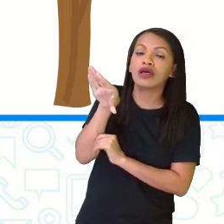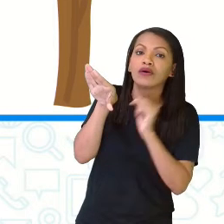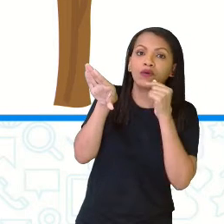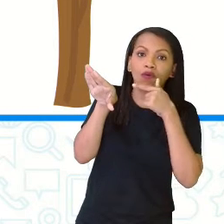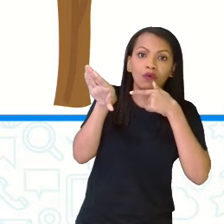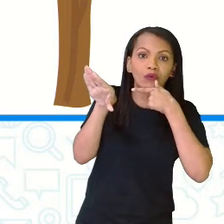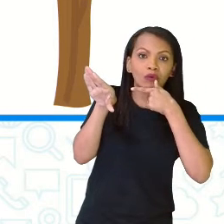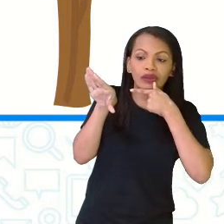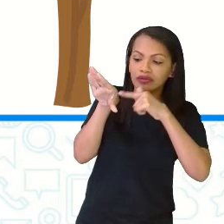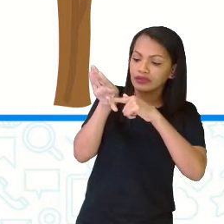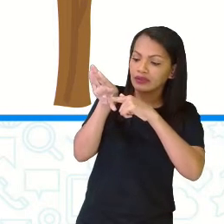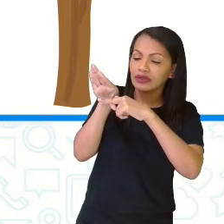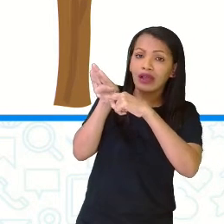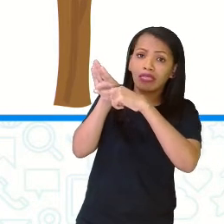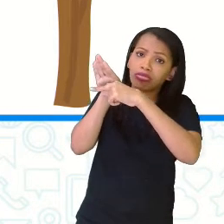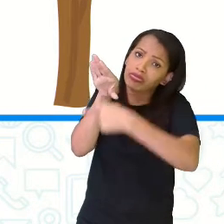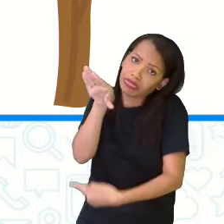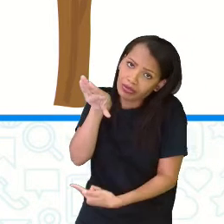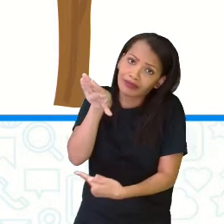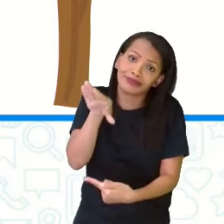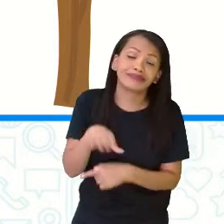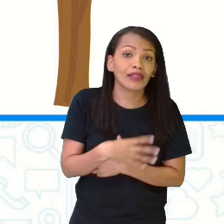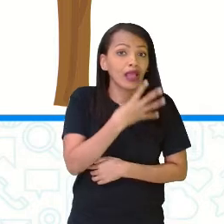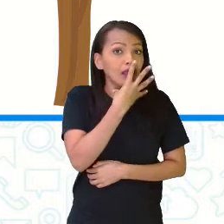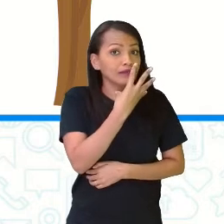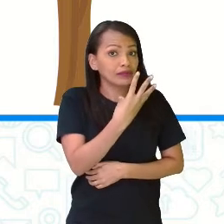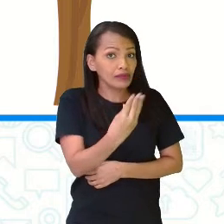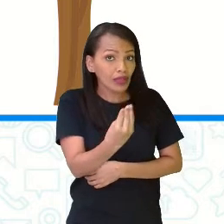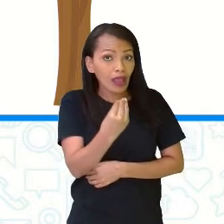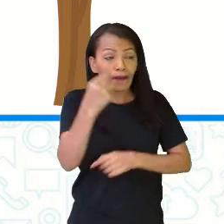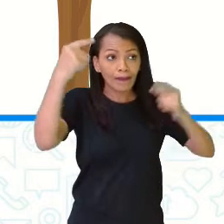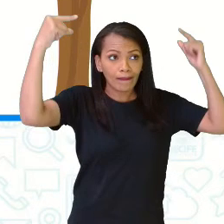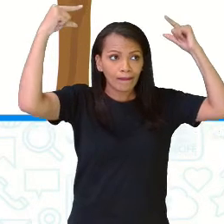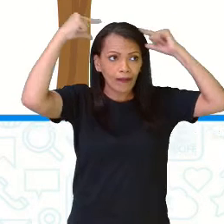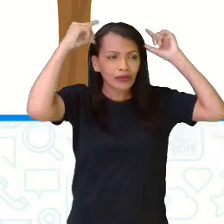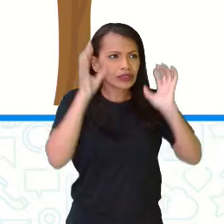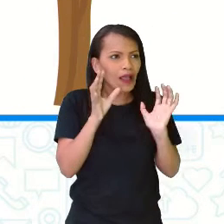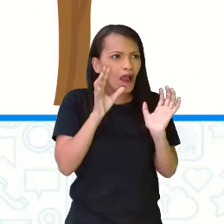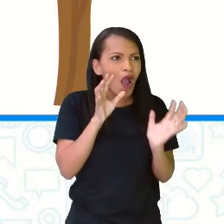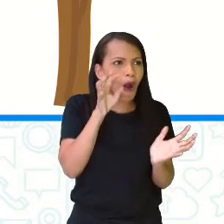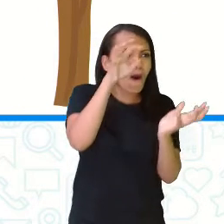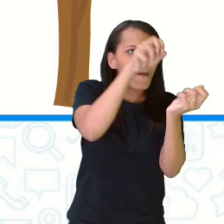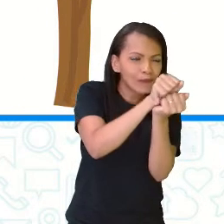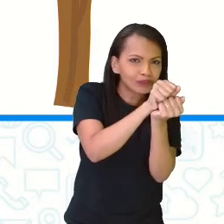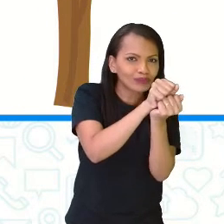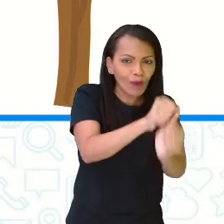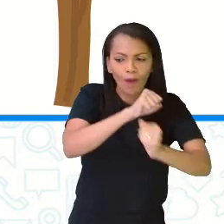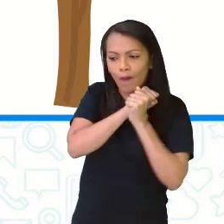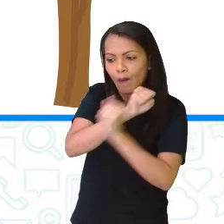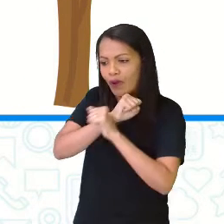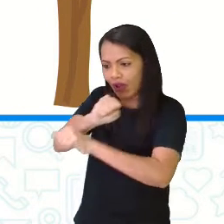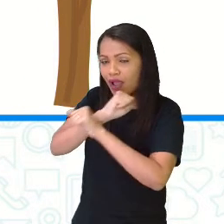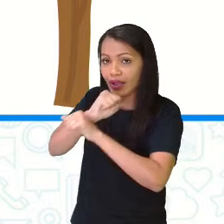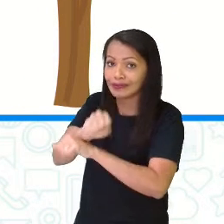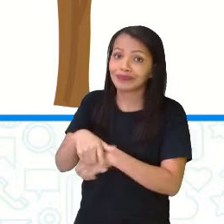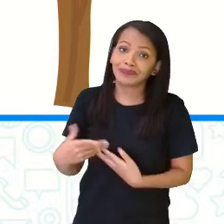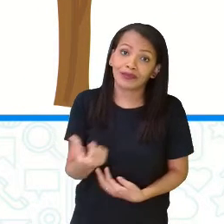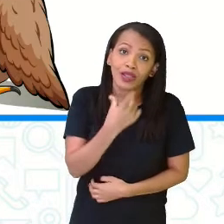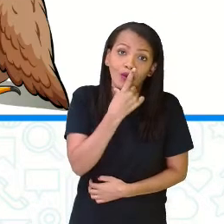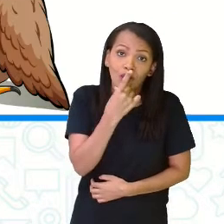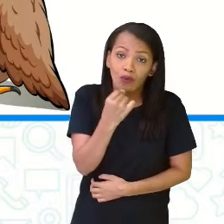cair. A raposa abocanhou o petisco e saiu correndo, ficando o corvo, além de